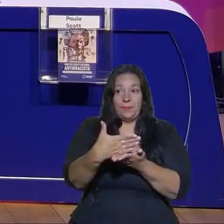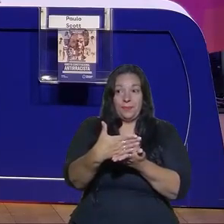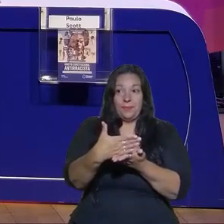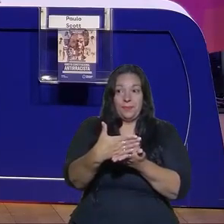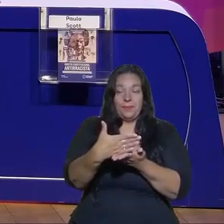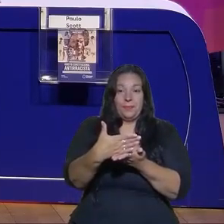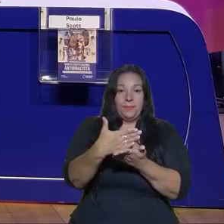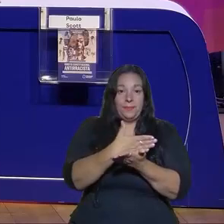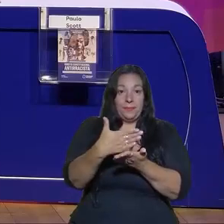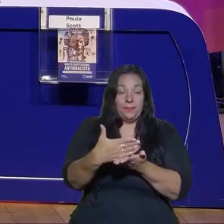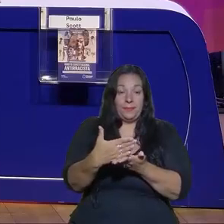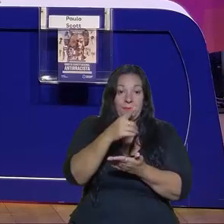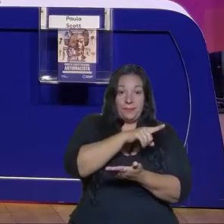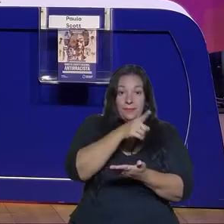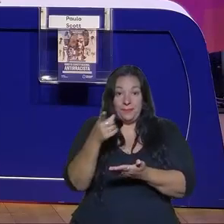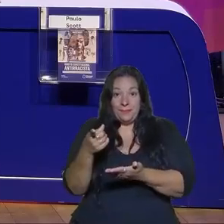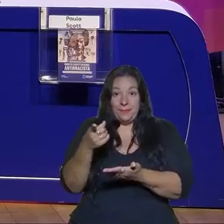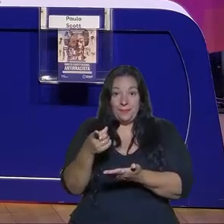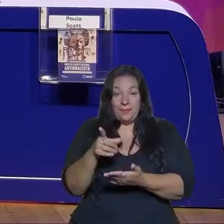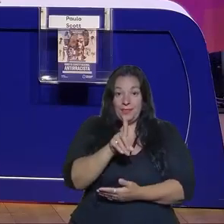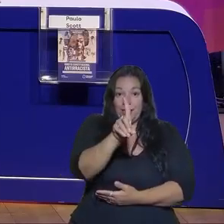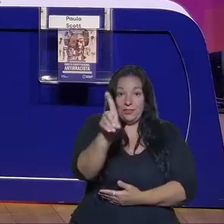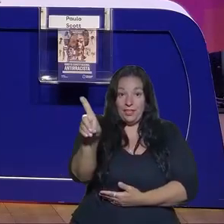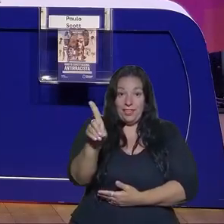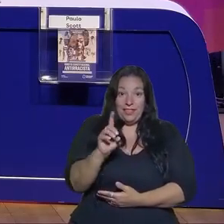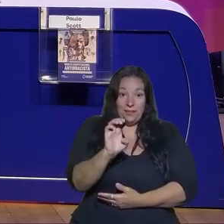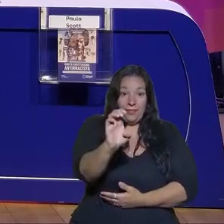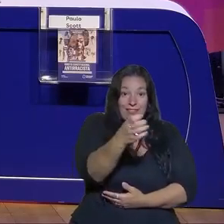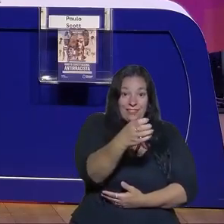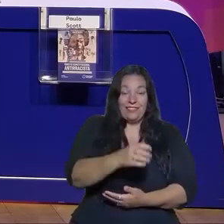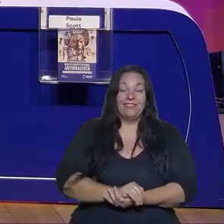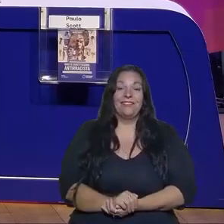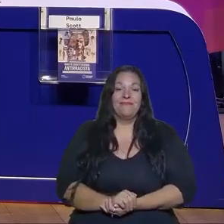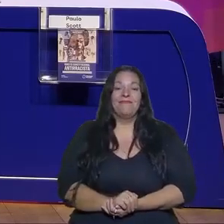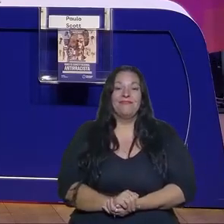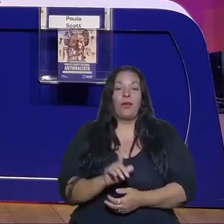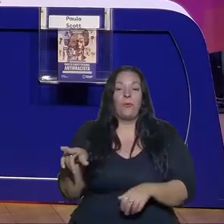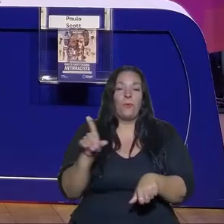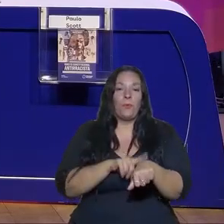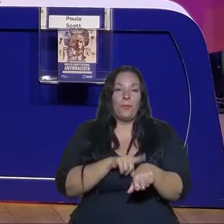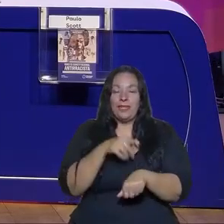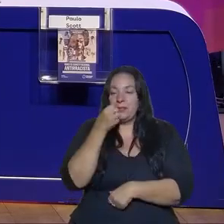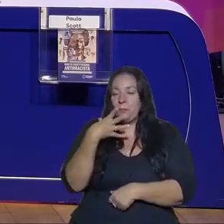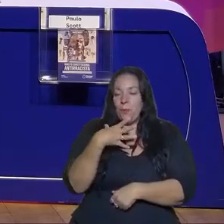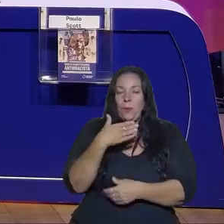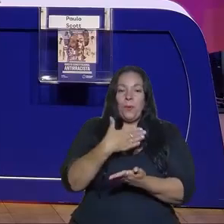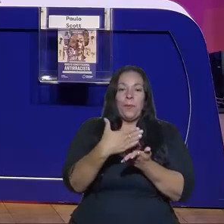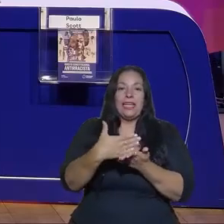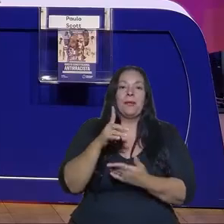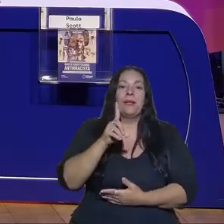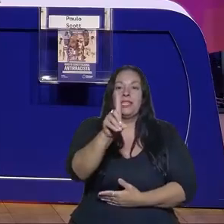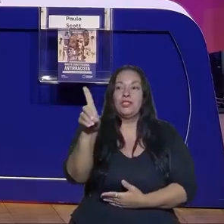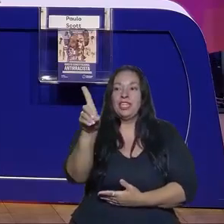da cabeça. Possui barba de mesmo tom. Ele traja camiseta de botões de mangas curtas preta e leva no pescoço o crachá dos